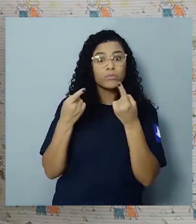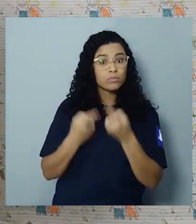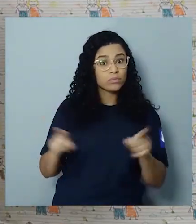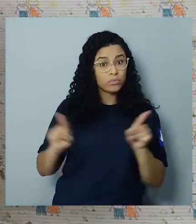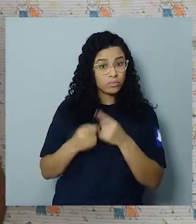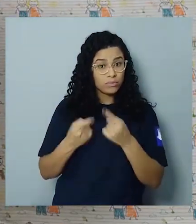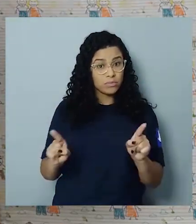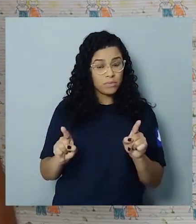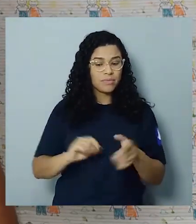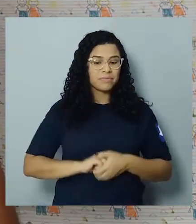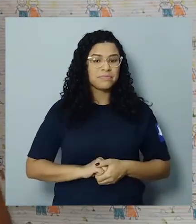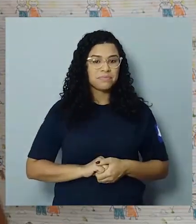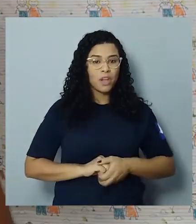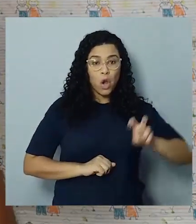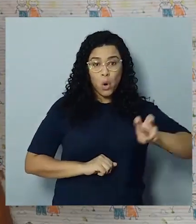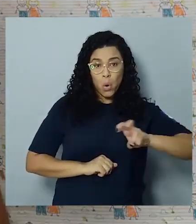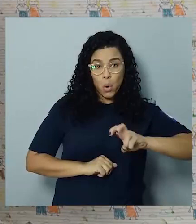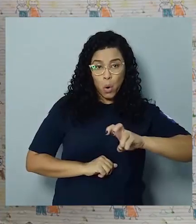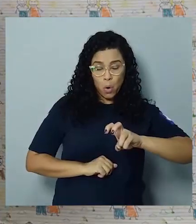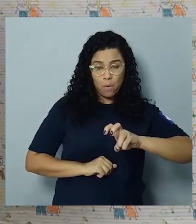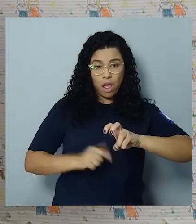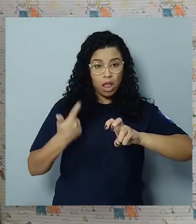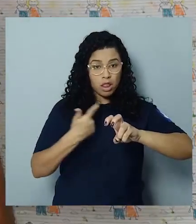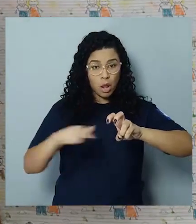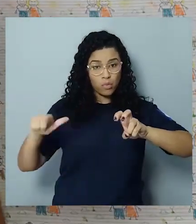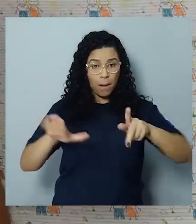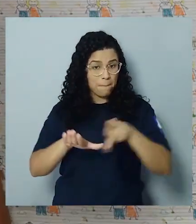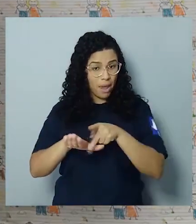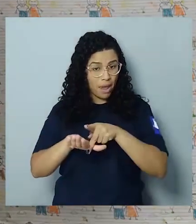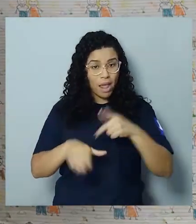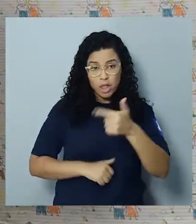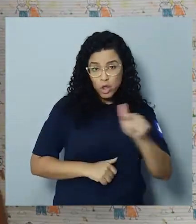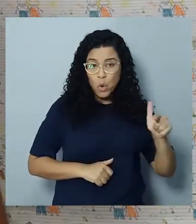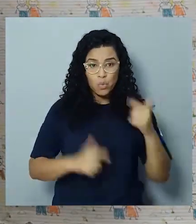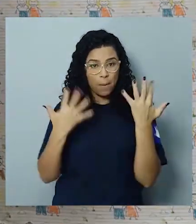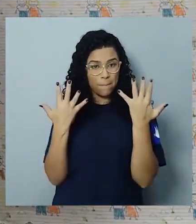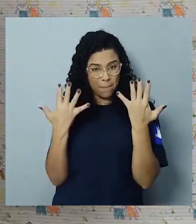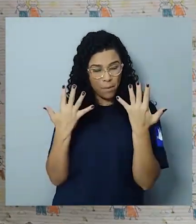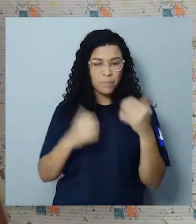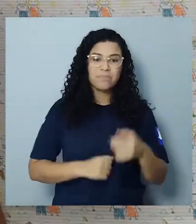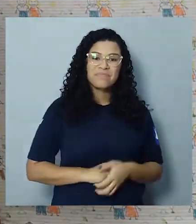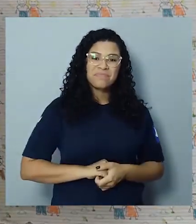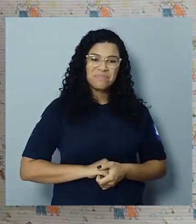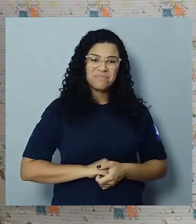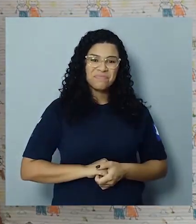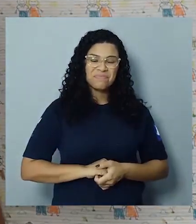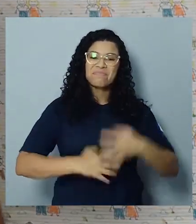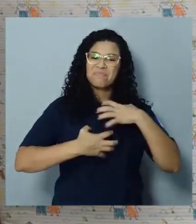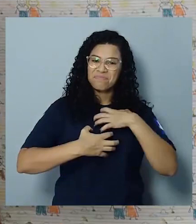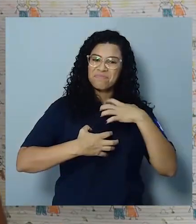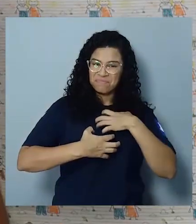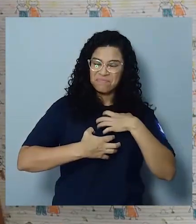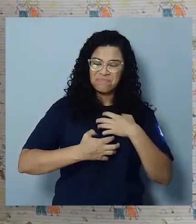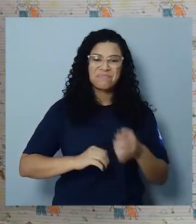fez uma tradição que se chama a compra você em pé EA cobra nem sei não vocês querem ver